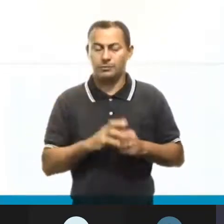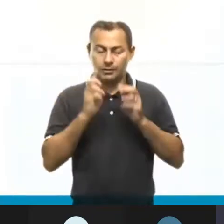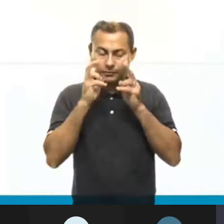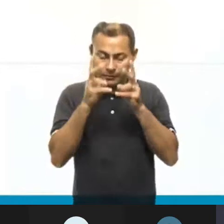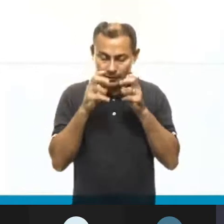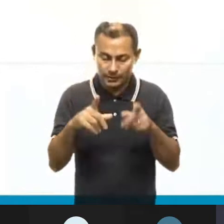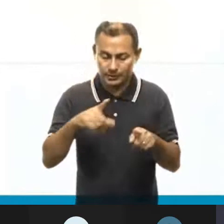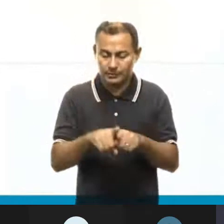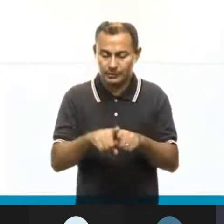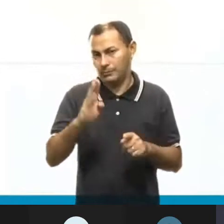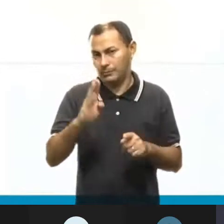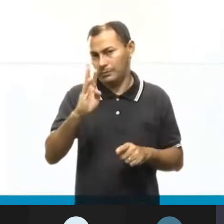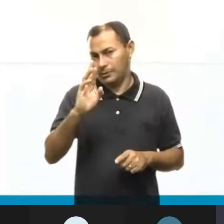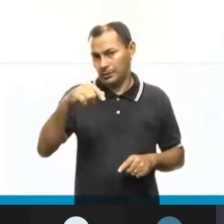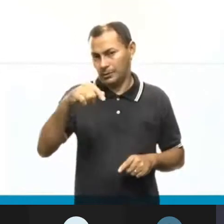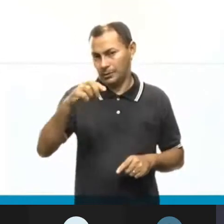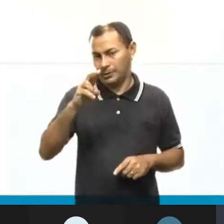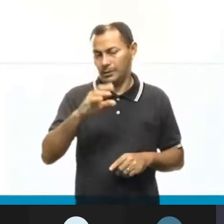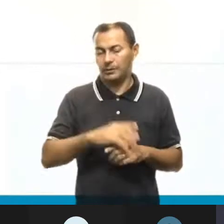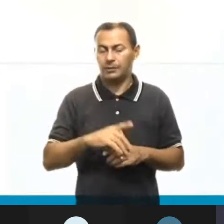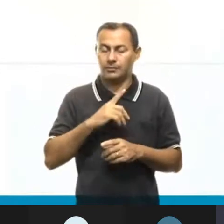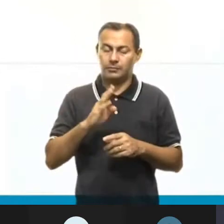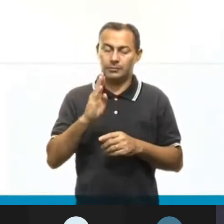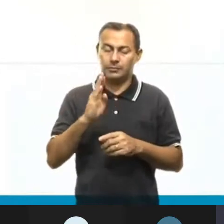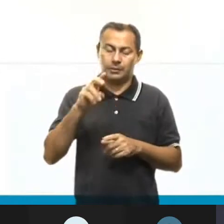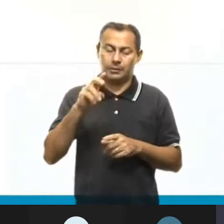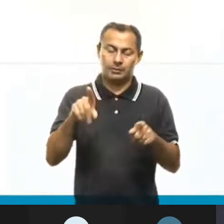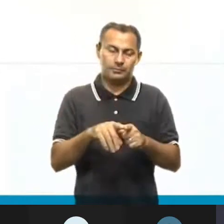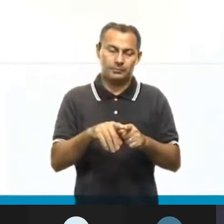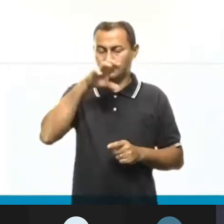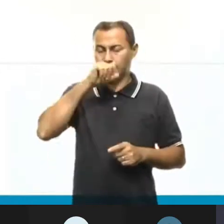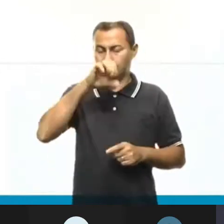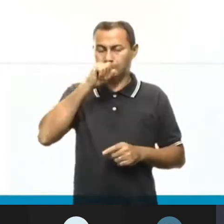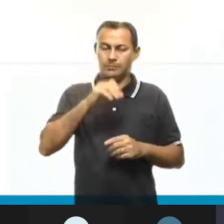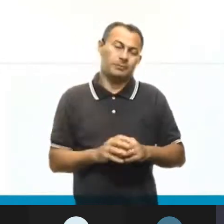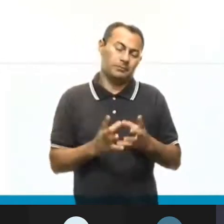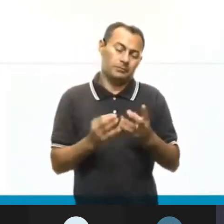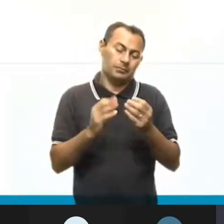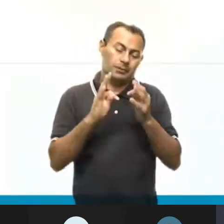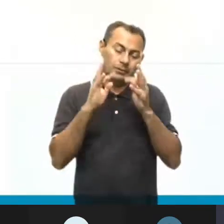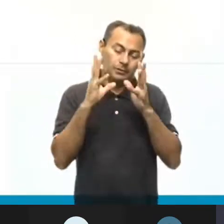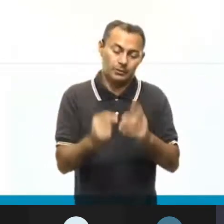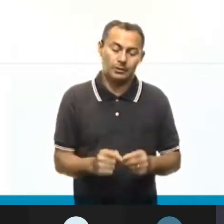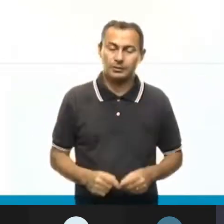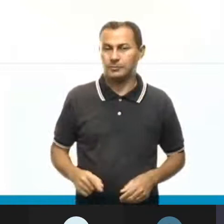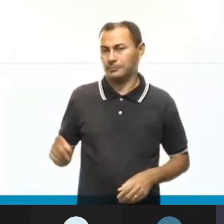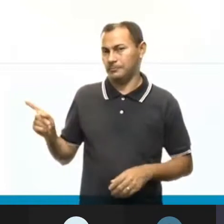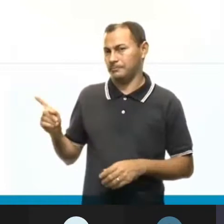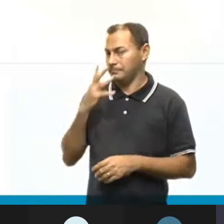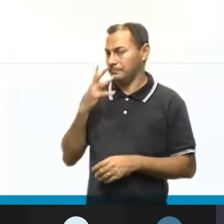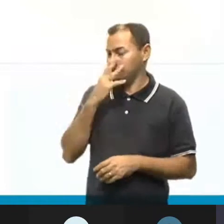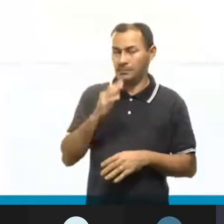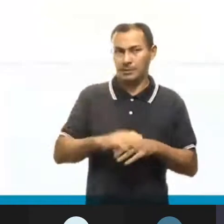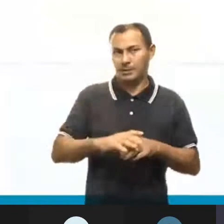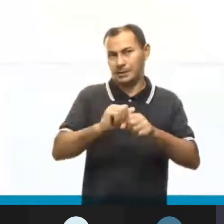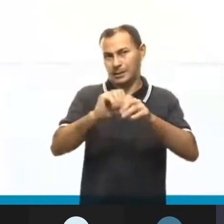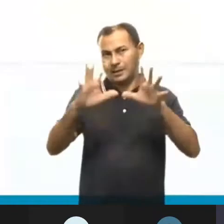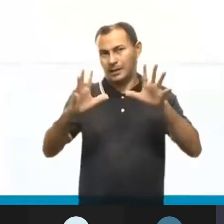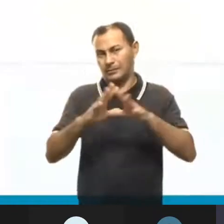observar. Aqui nós temos bronquíolos, nós temos aqui, ó, bronquíolos respiratórios e tudo isso aqui que parece